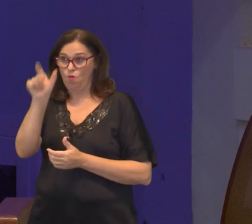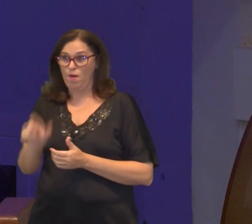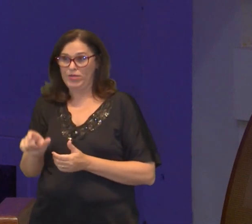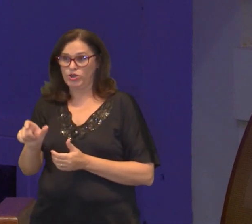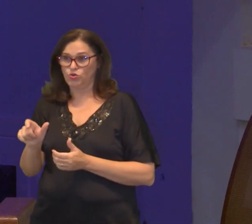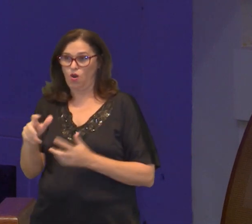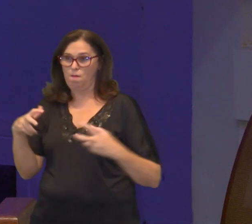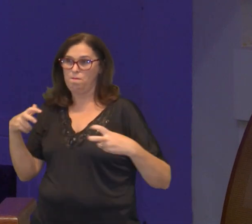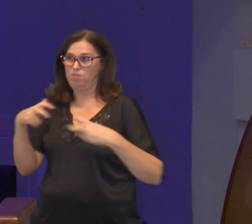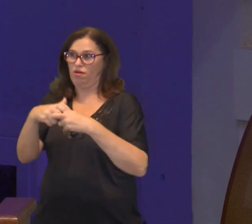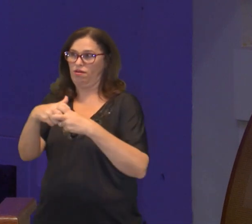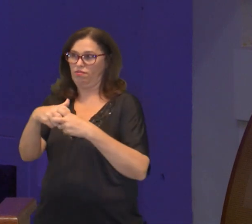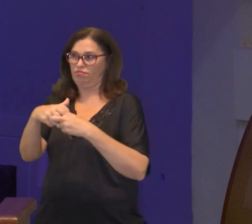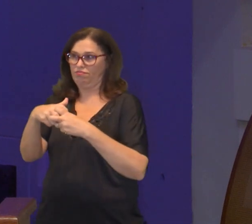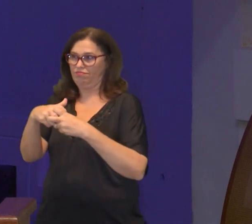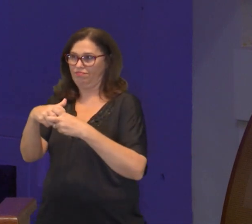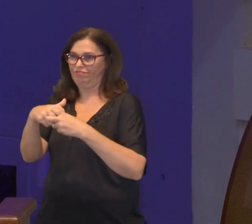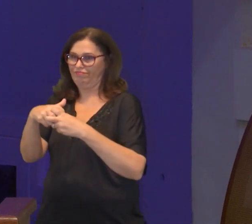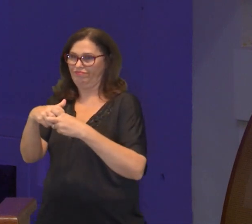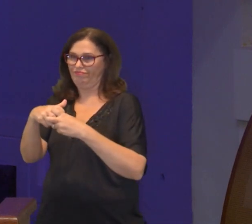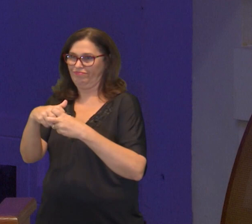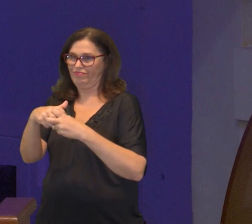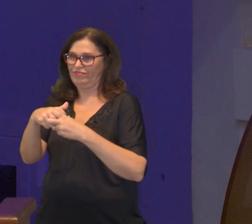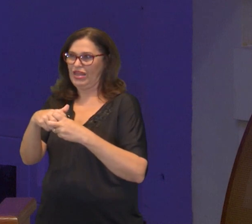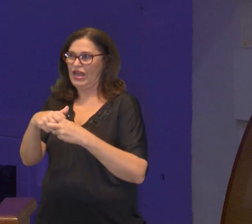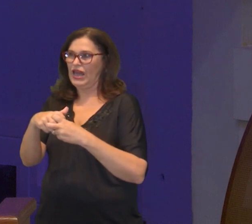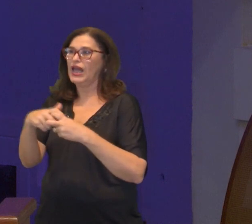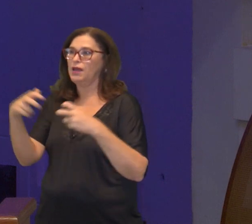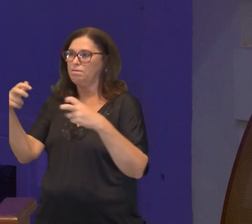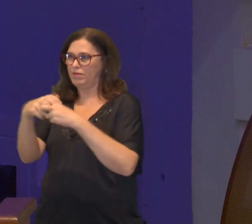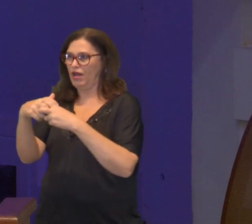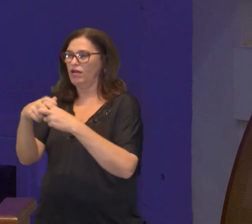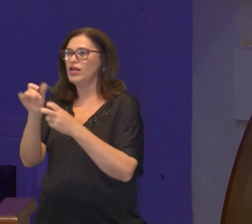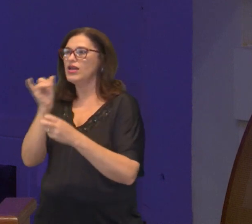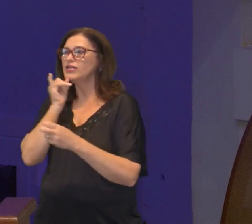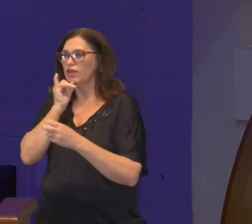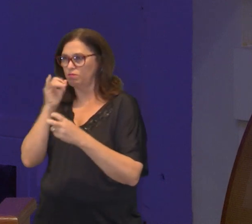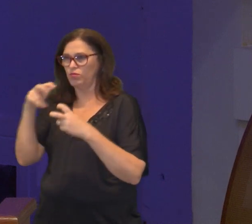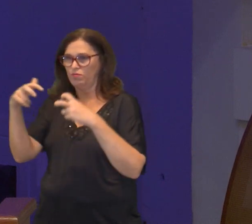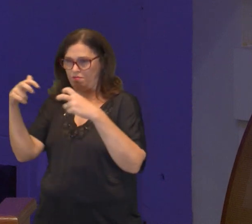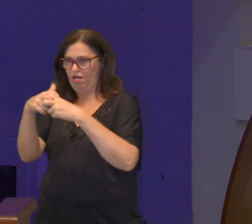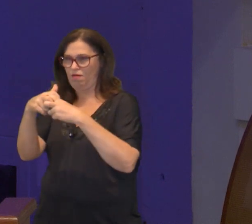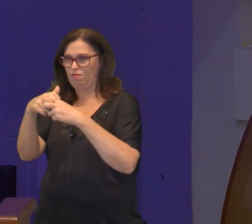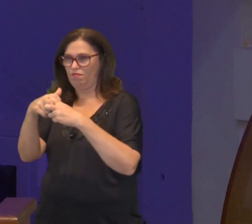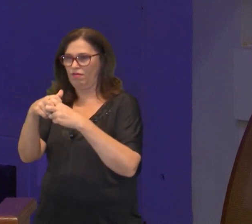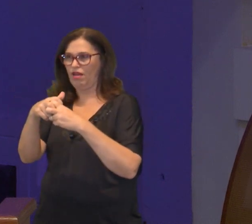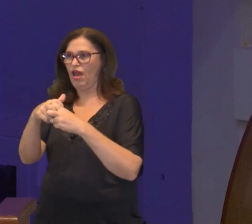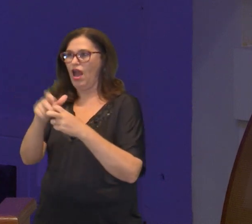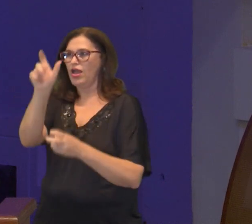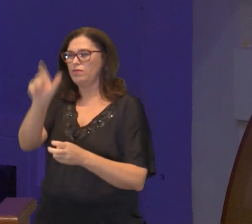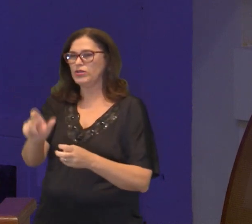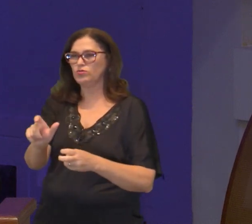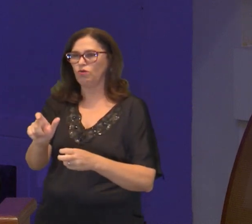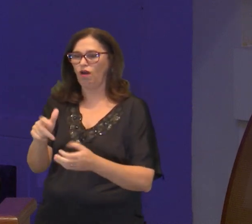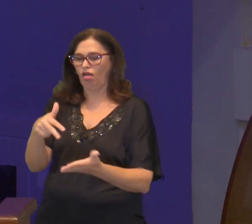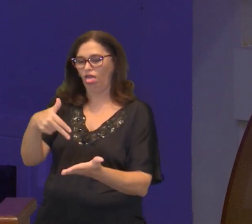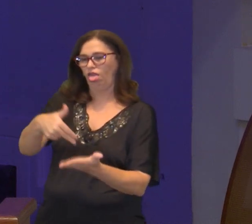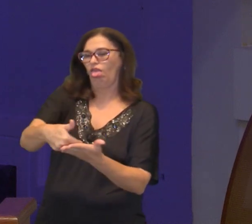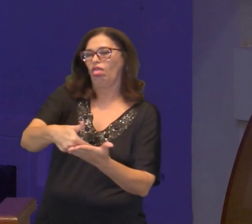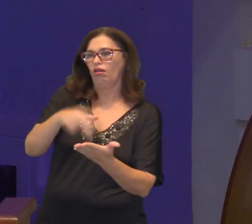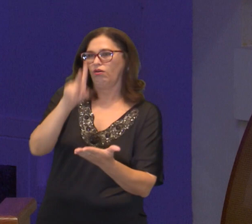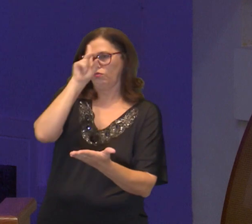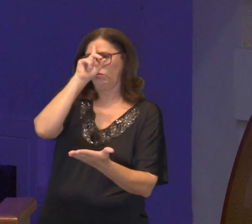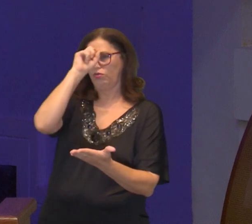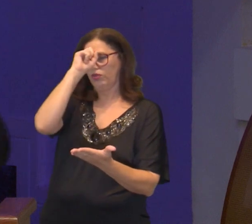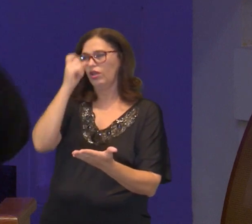UTI, fica ali em observação durante dias e dias. E a família pedindo oração, pedindo a todos